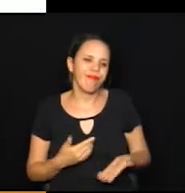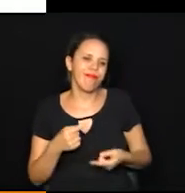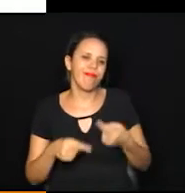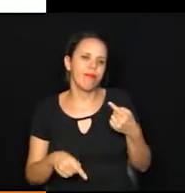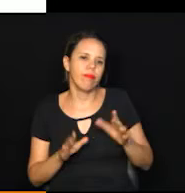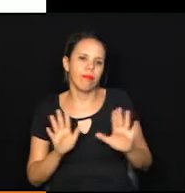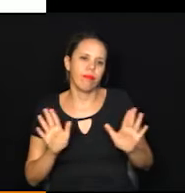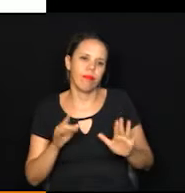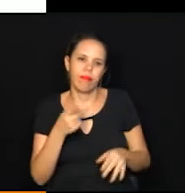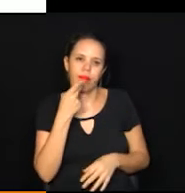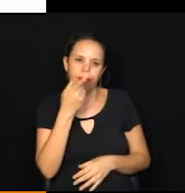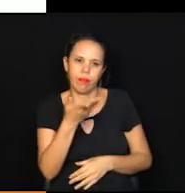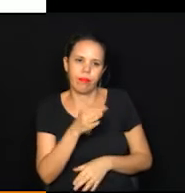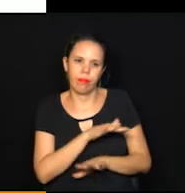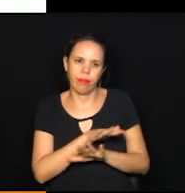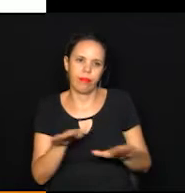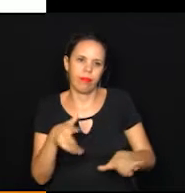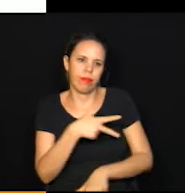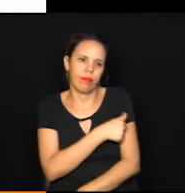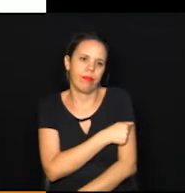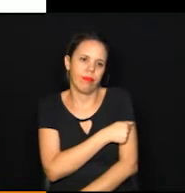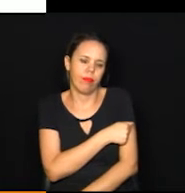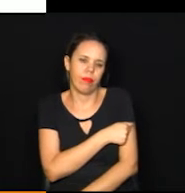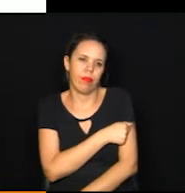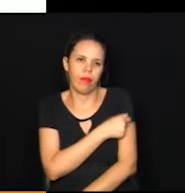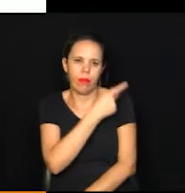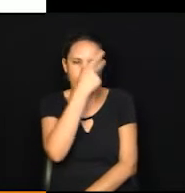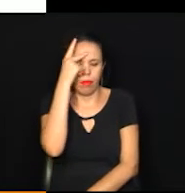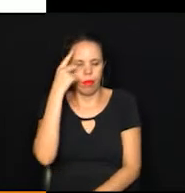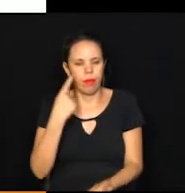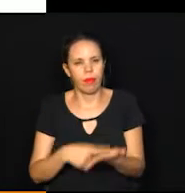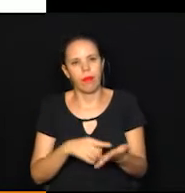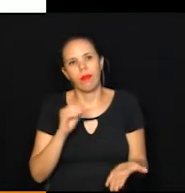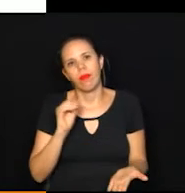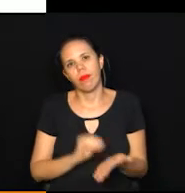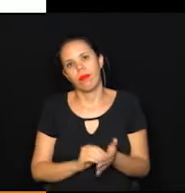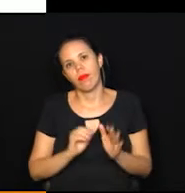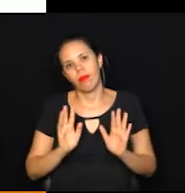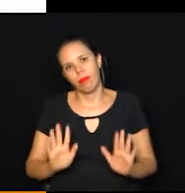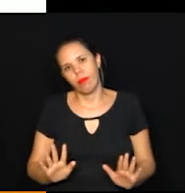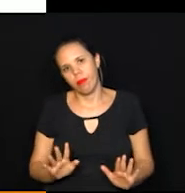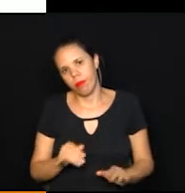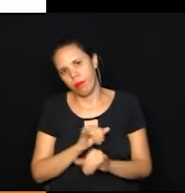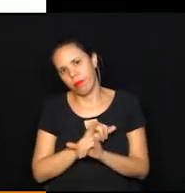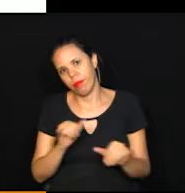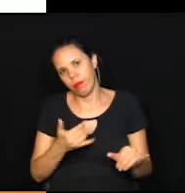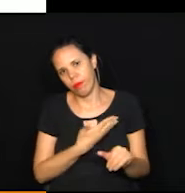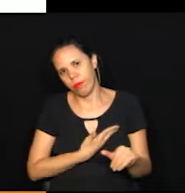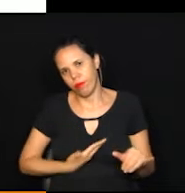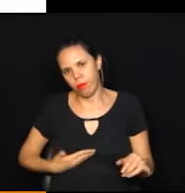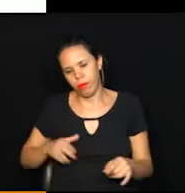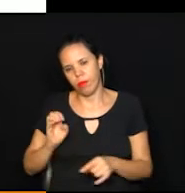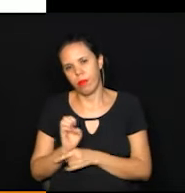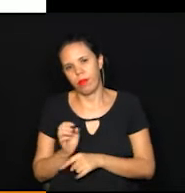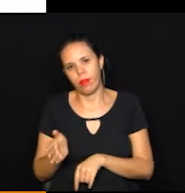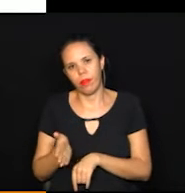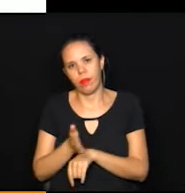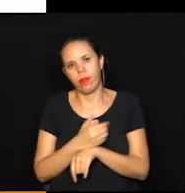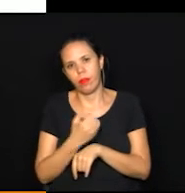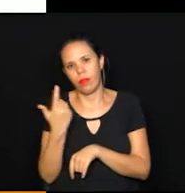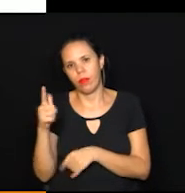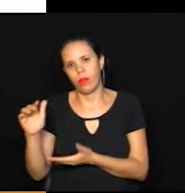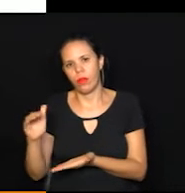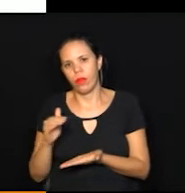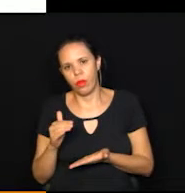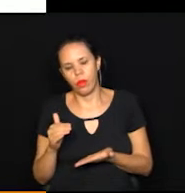muito, mas olha, acabaram as doses destinadas para o agendamento, apesar dos anúncios do governo do estado de adiantamento de outras